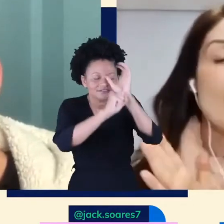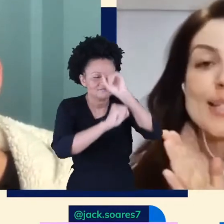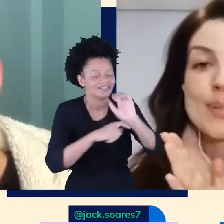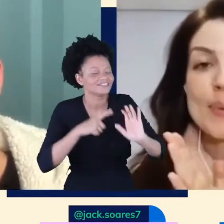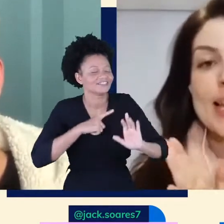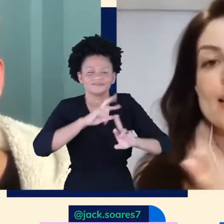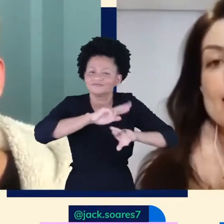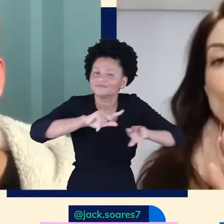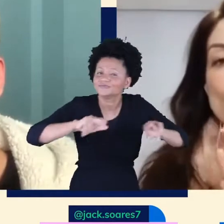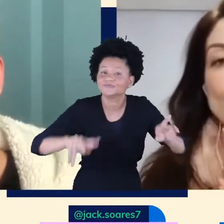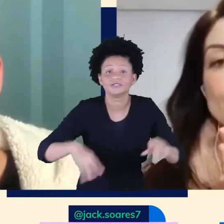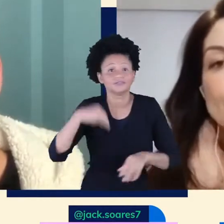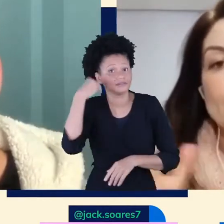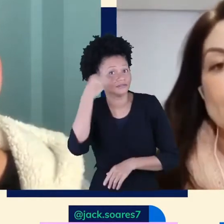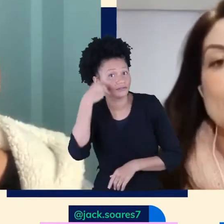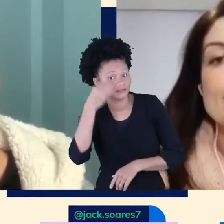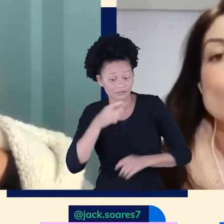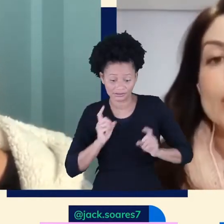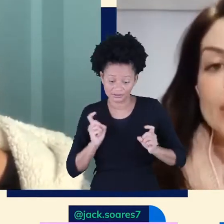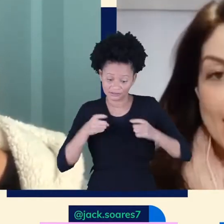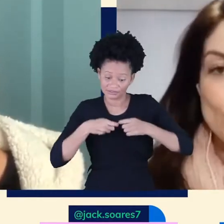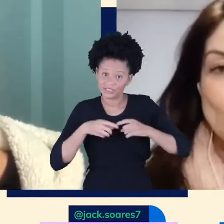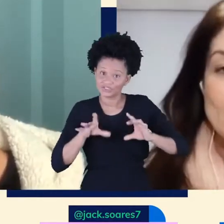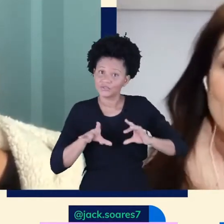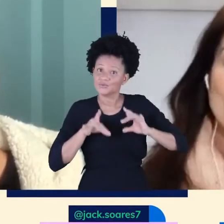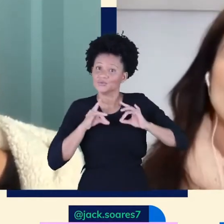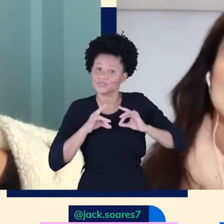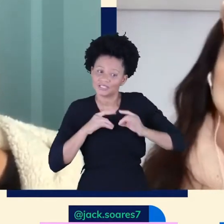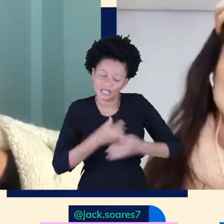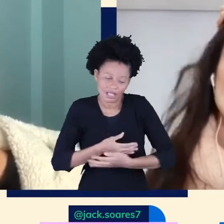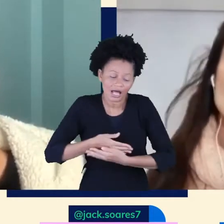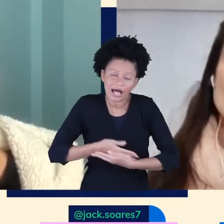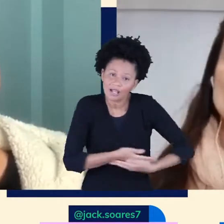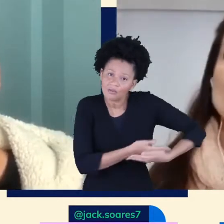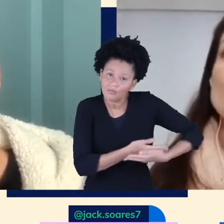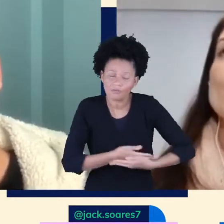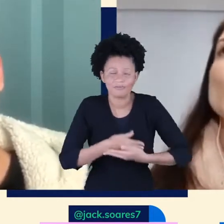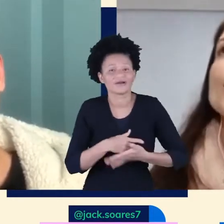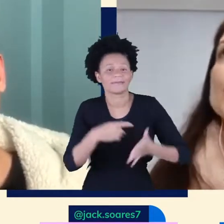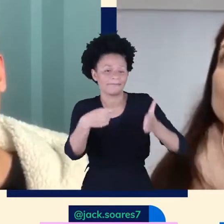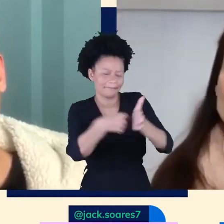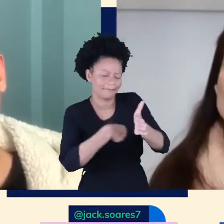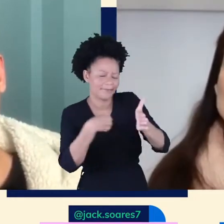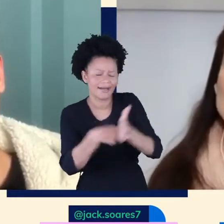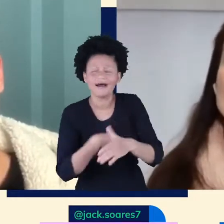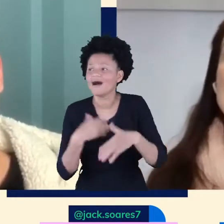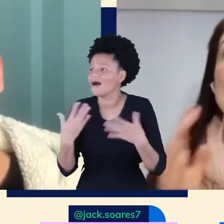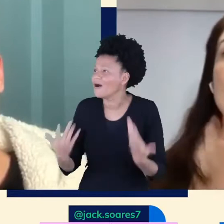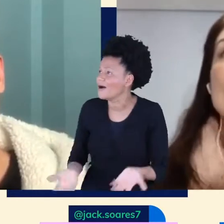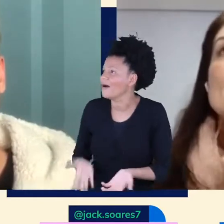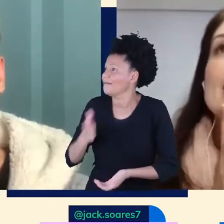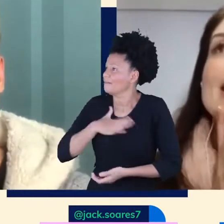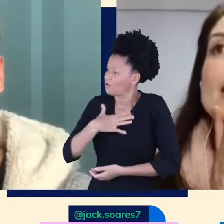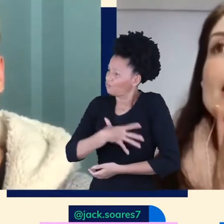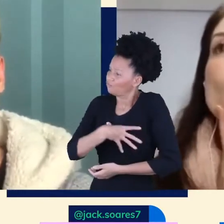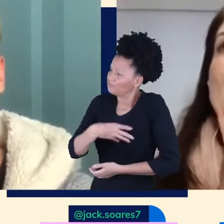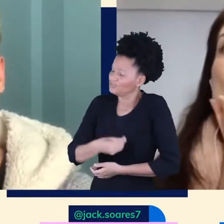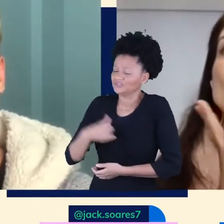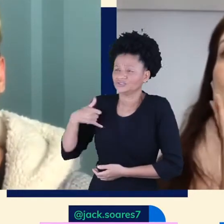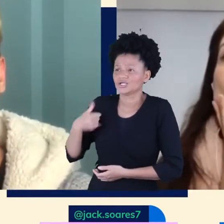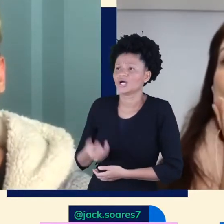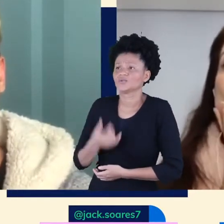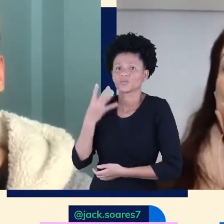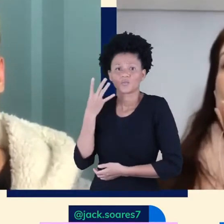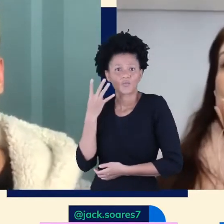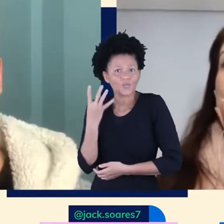por várias experiências ao longo da vida, então a sexualidade já está ali. Porque às vezes eu recebo, Fafá, algumas perguntas assim, minha criança tem